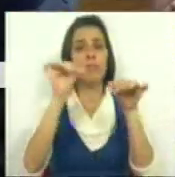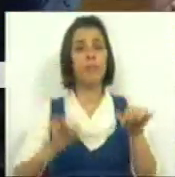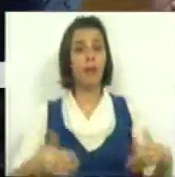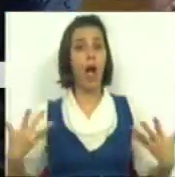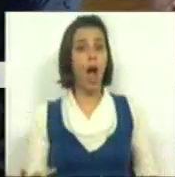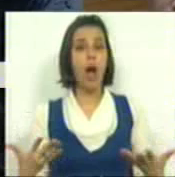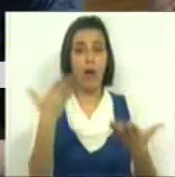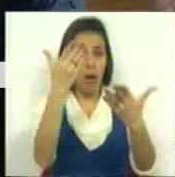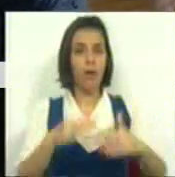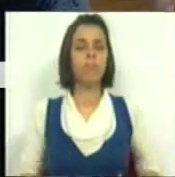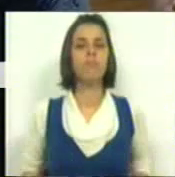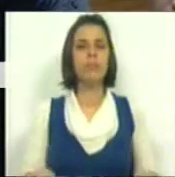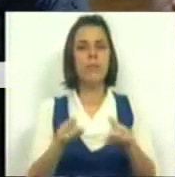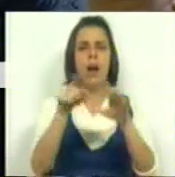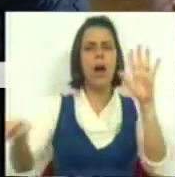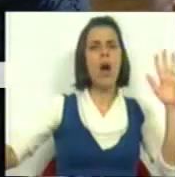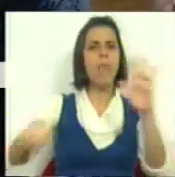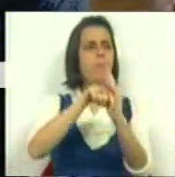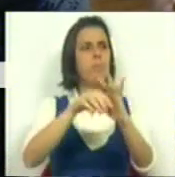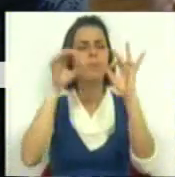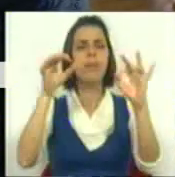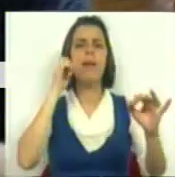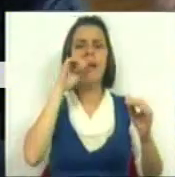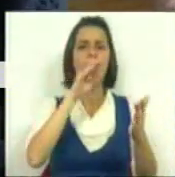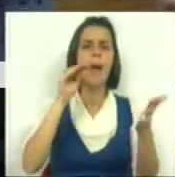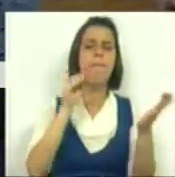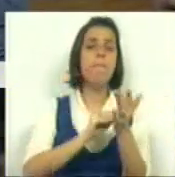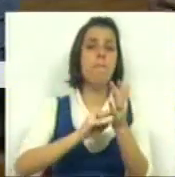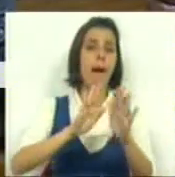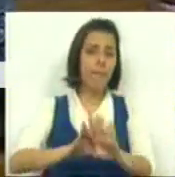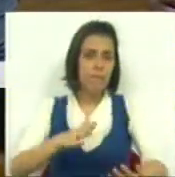aqui acabou de fazer é uma provocação aos mais pobres.